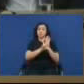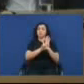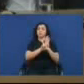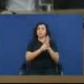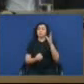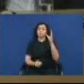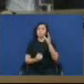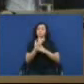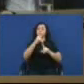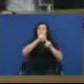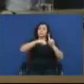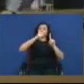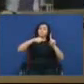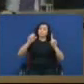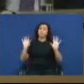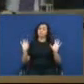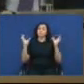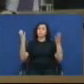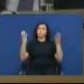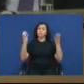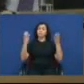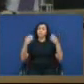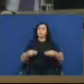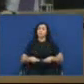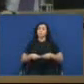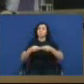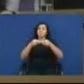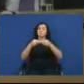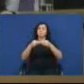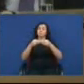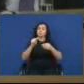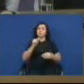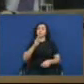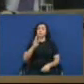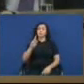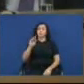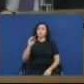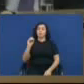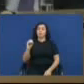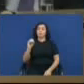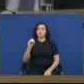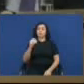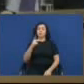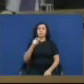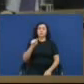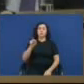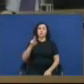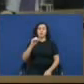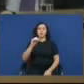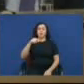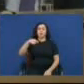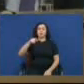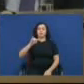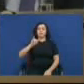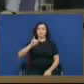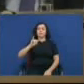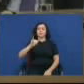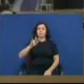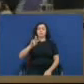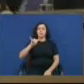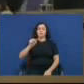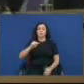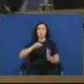institui, no calendário oficial de eventos do município de Limeira, a missa afro da paróquia São José. Eu peço para que o vereador Aloísio passe a